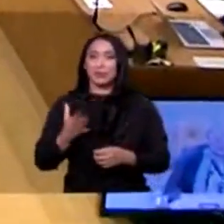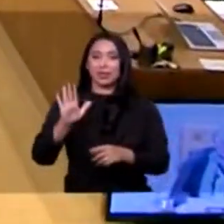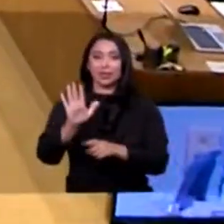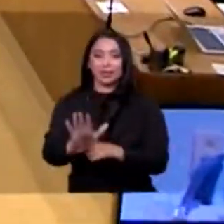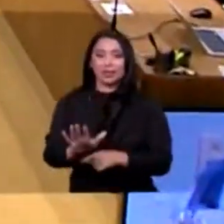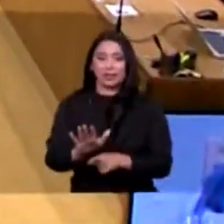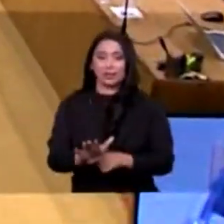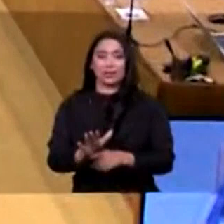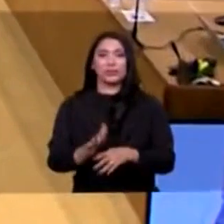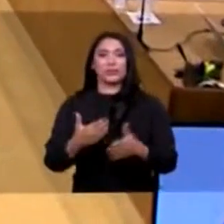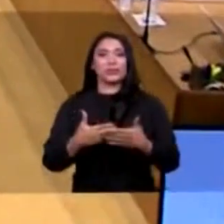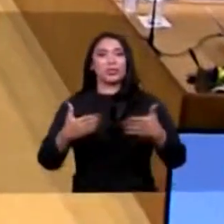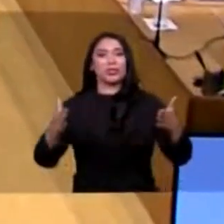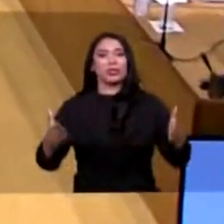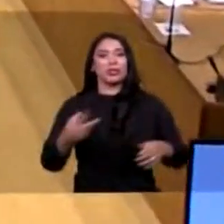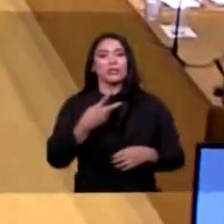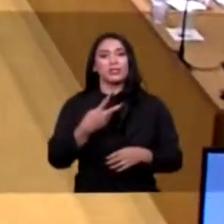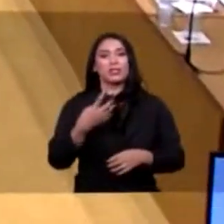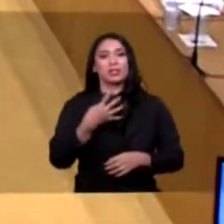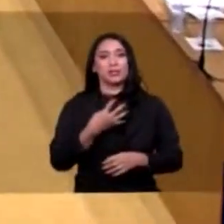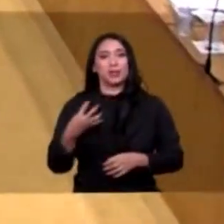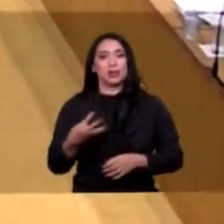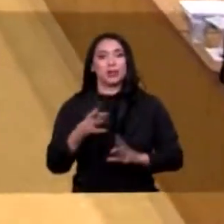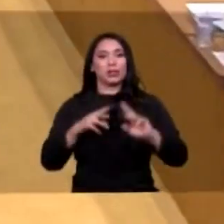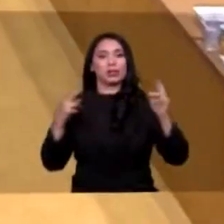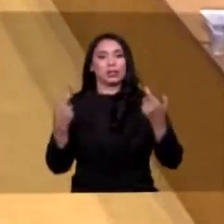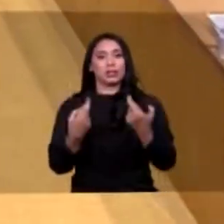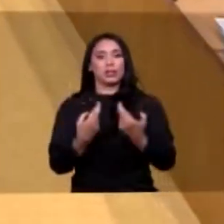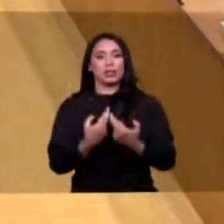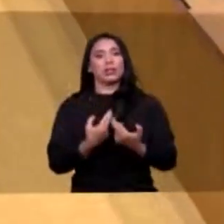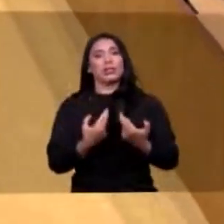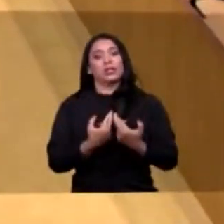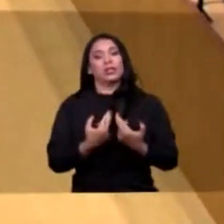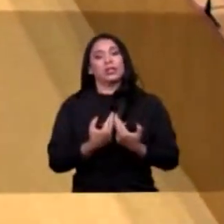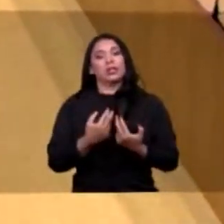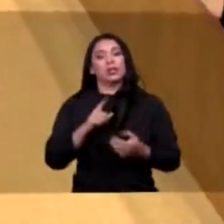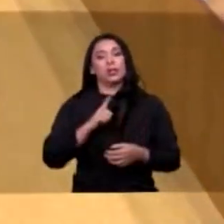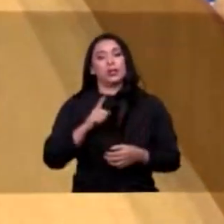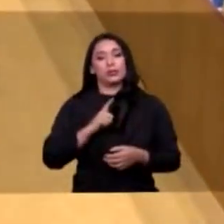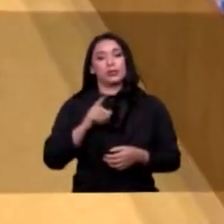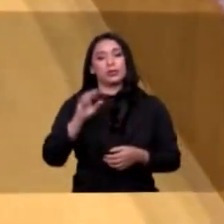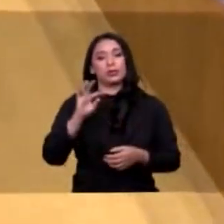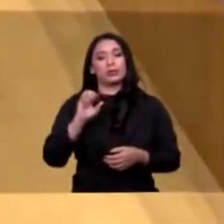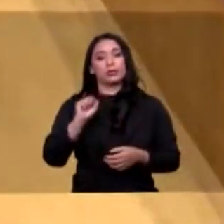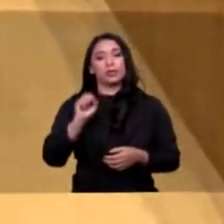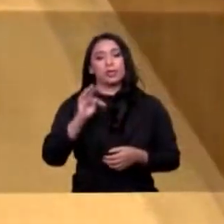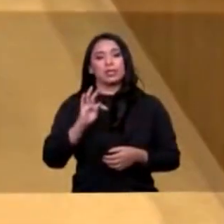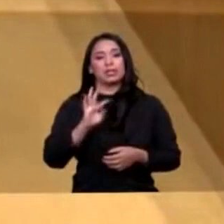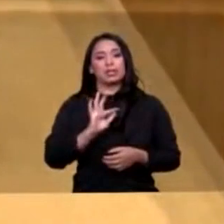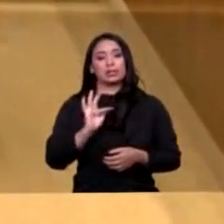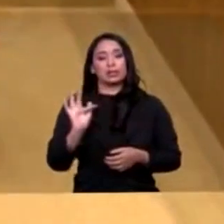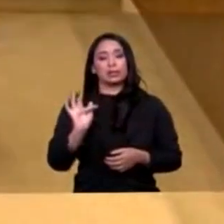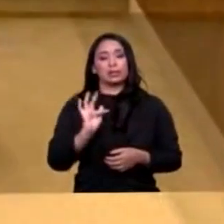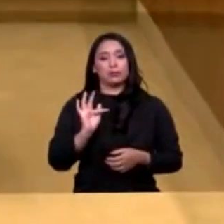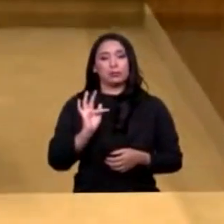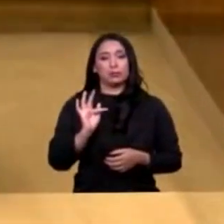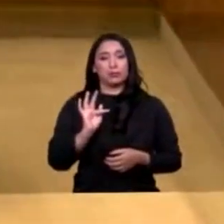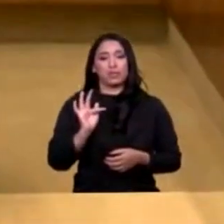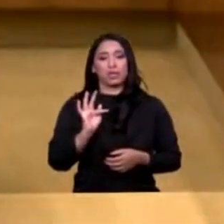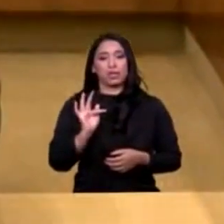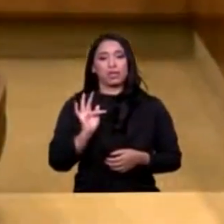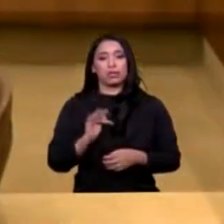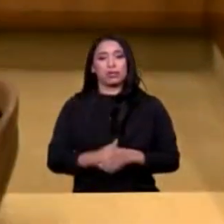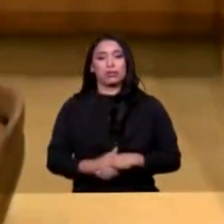das garantias é autoridade que vai atuar só na fase de instrução do processo e será responsável por fiscalizar a legalidade